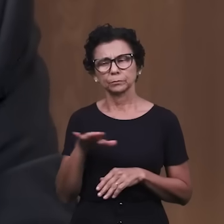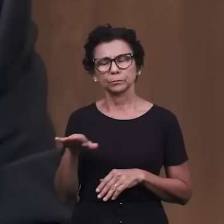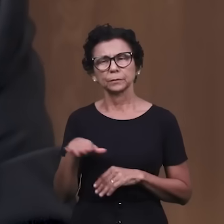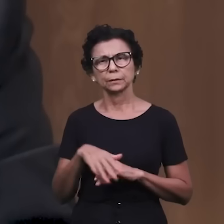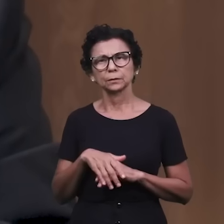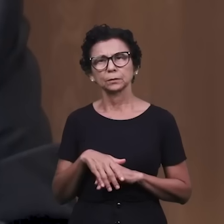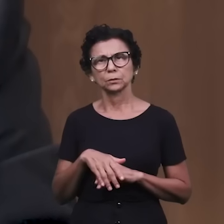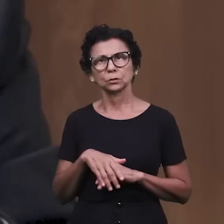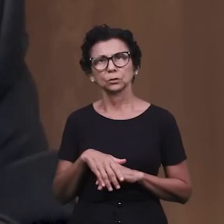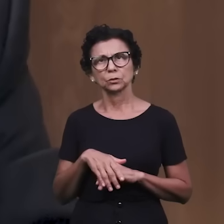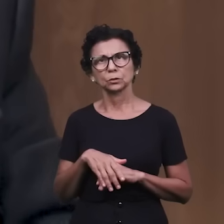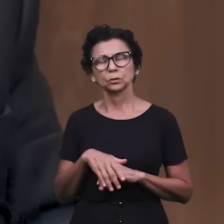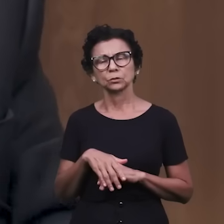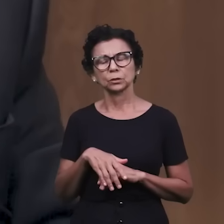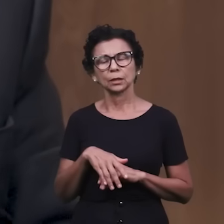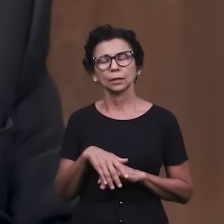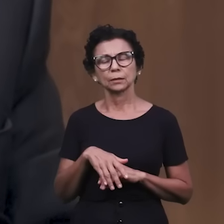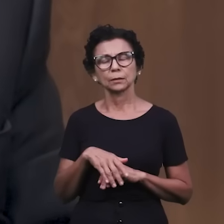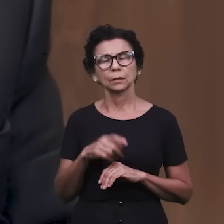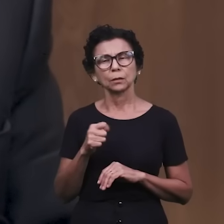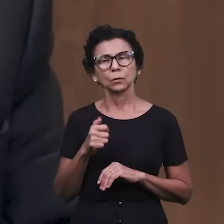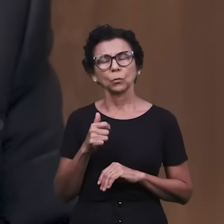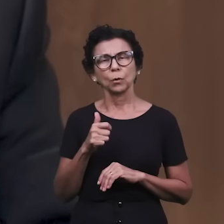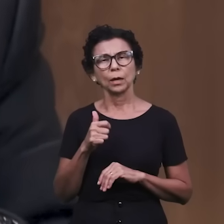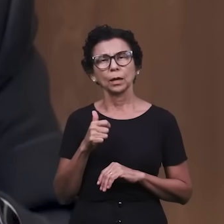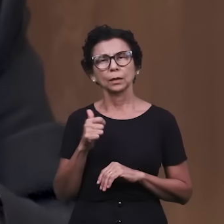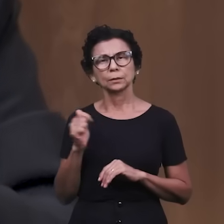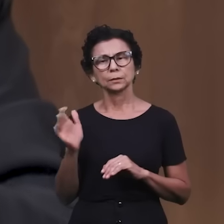informado, quase que diariamente,